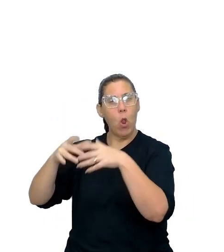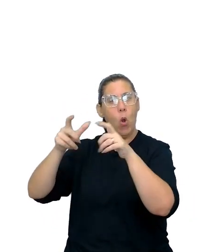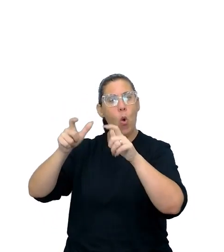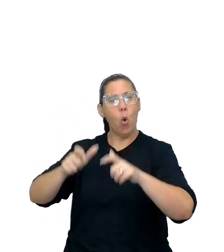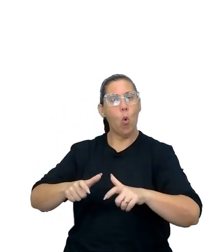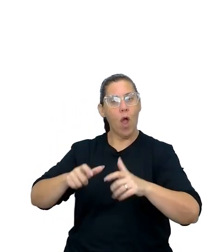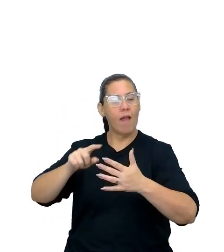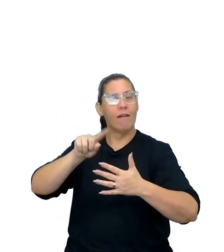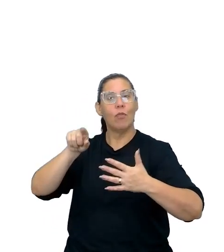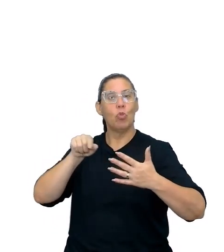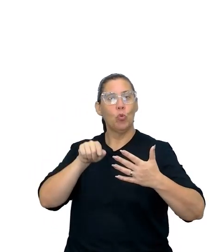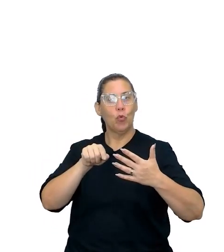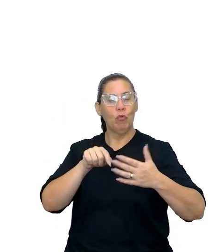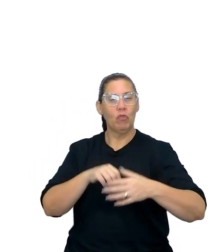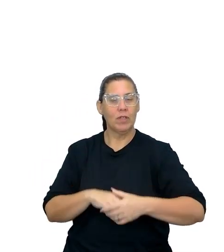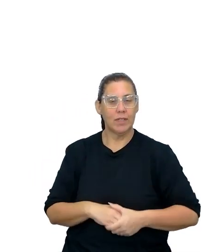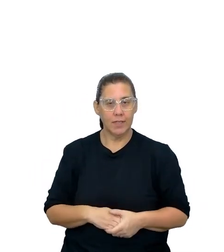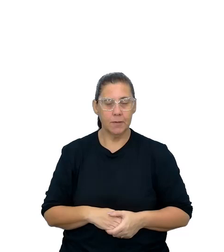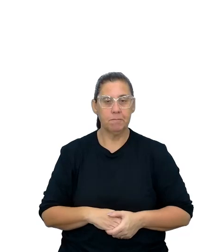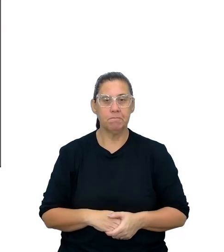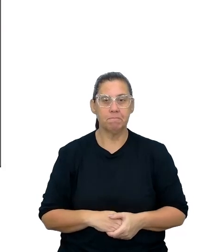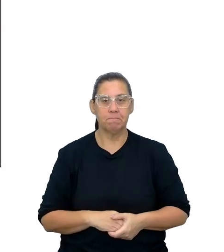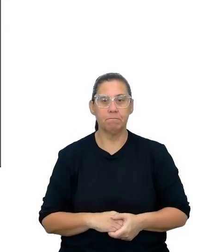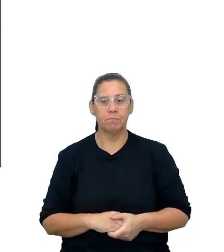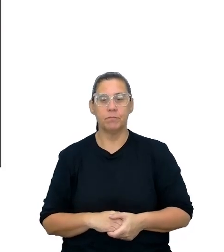da incógnita. Então, seguindo.